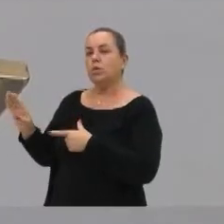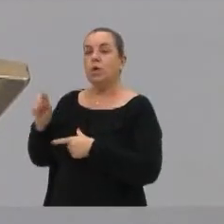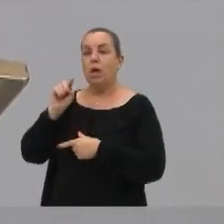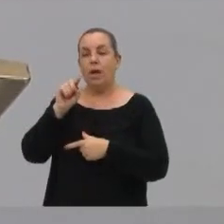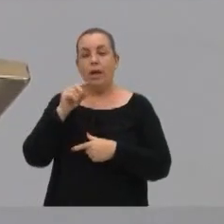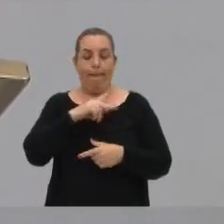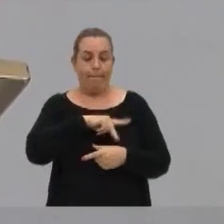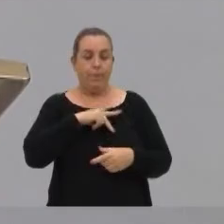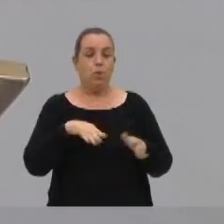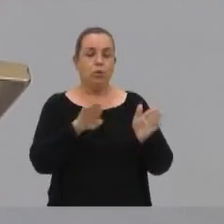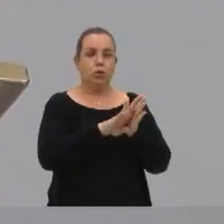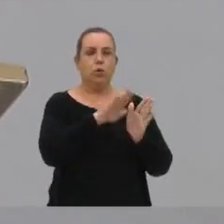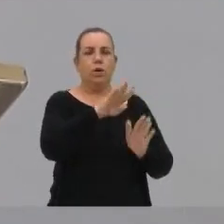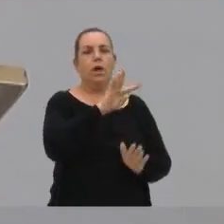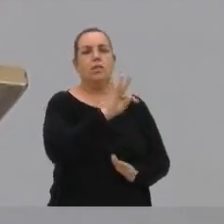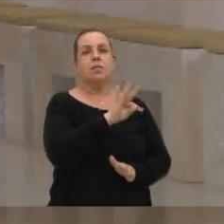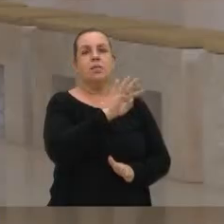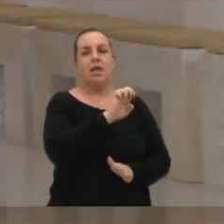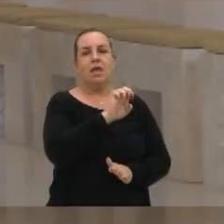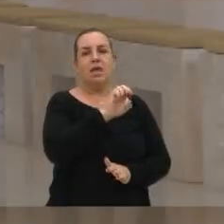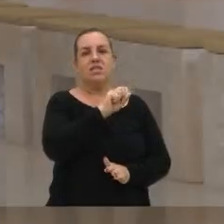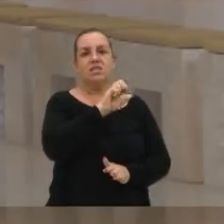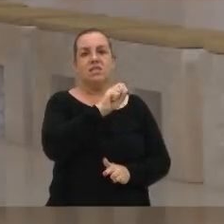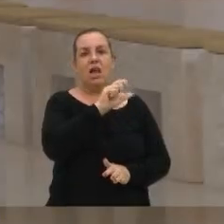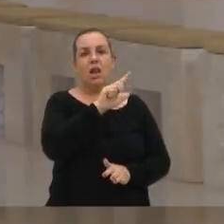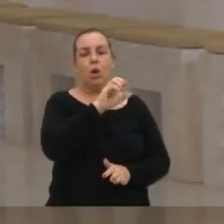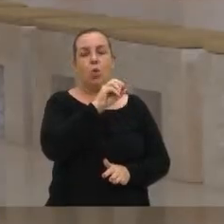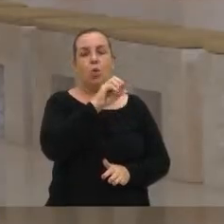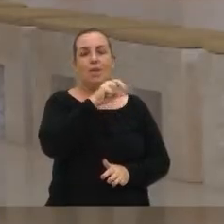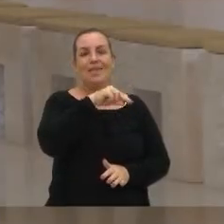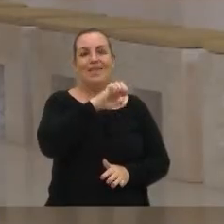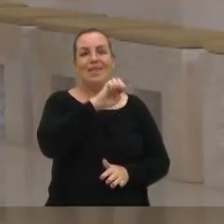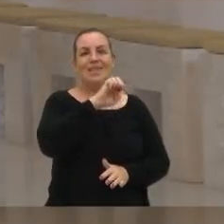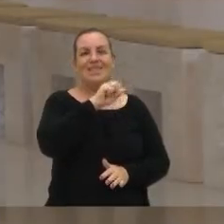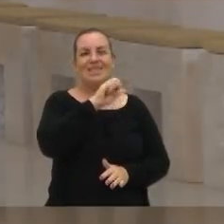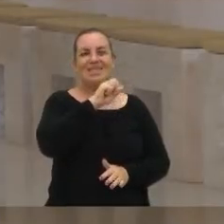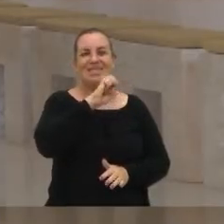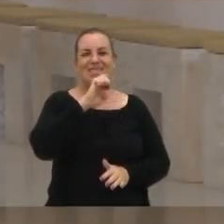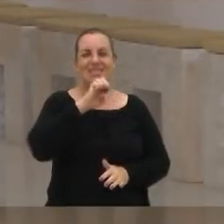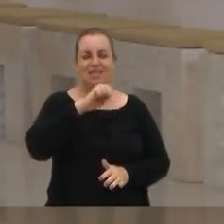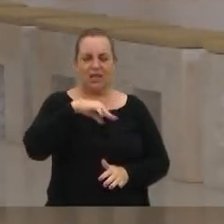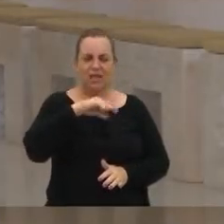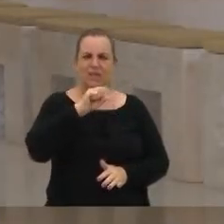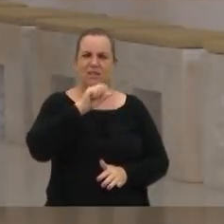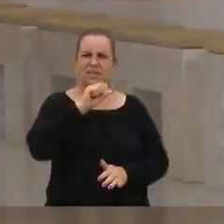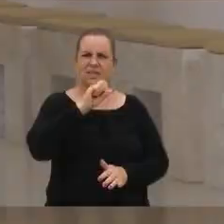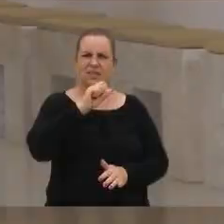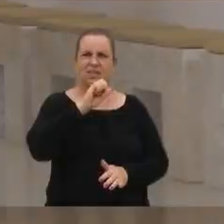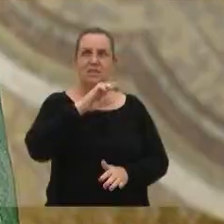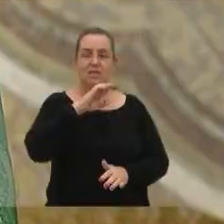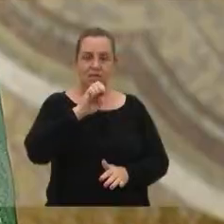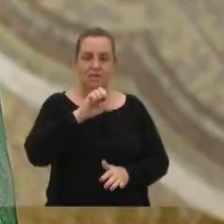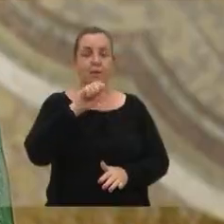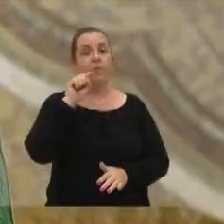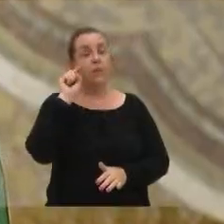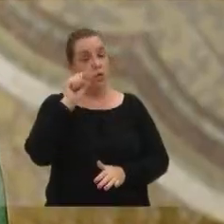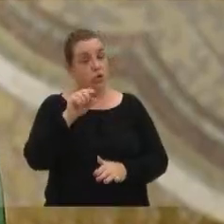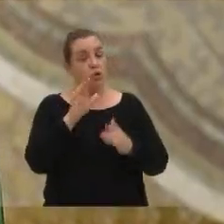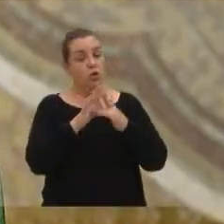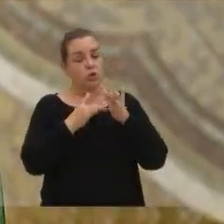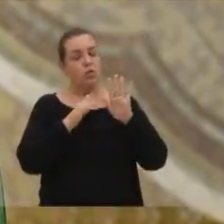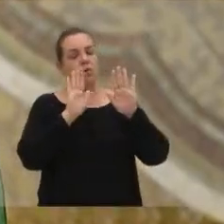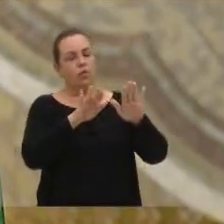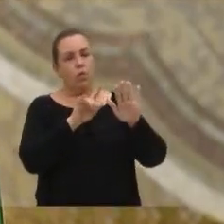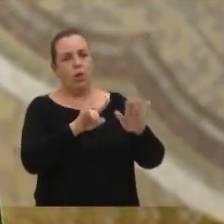Tessalônica 20 anos depois que Jesus morreu. Ficou lá um mês, segundo Atos dos Apóstolos, e teve